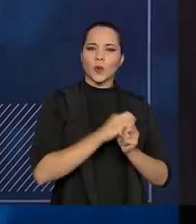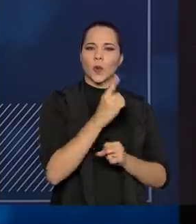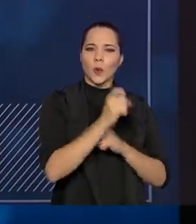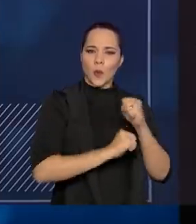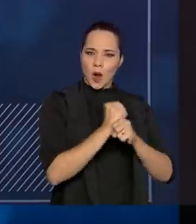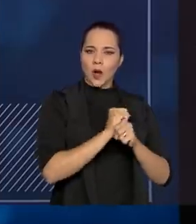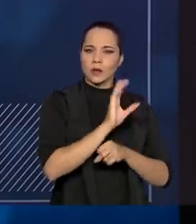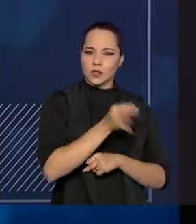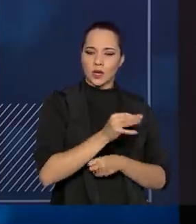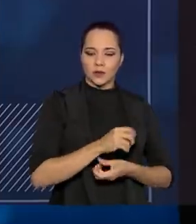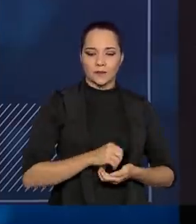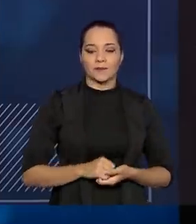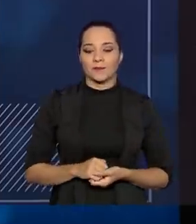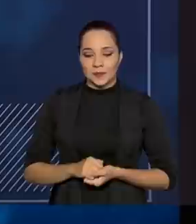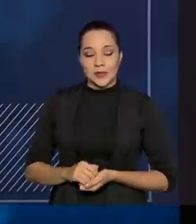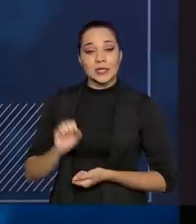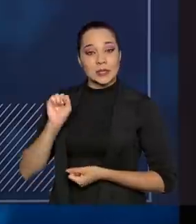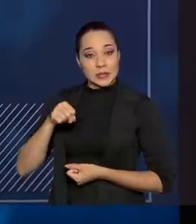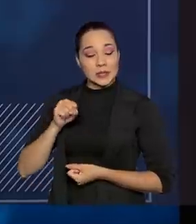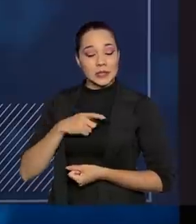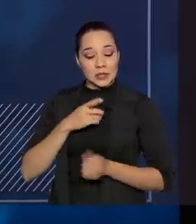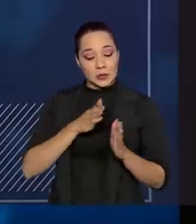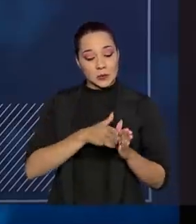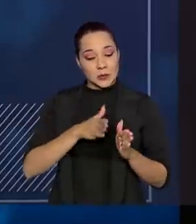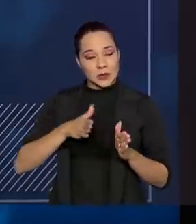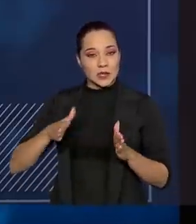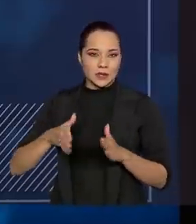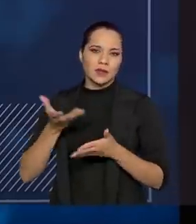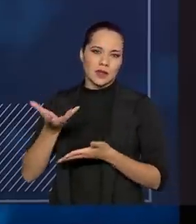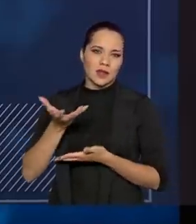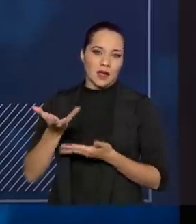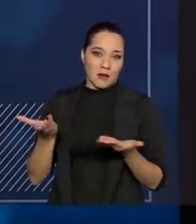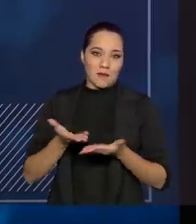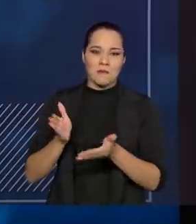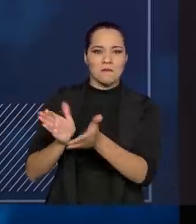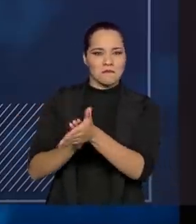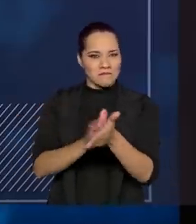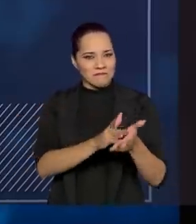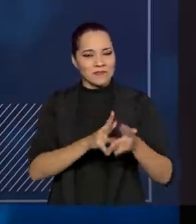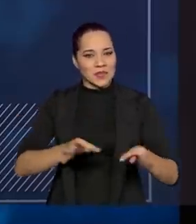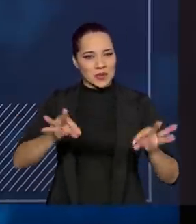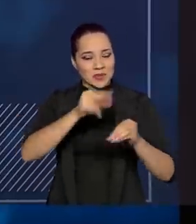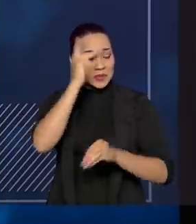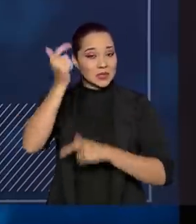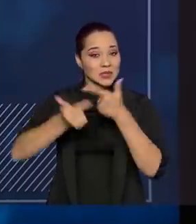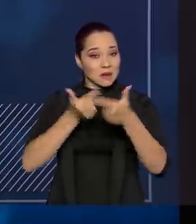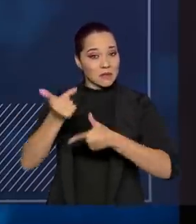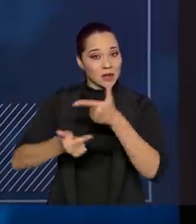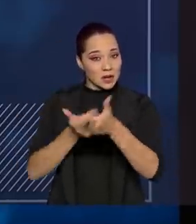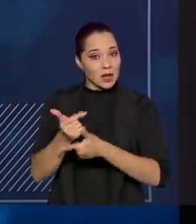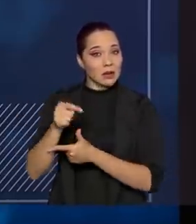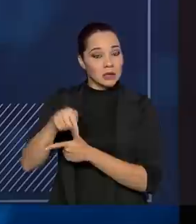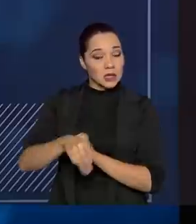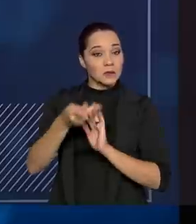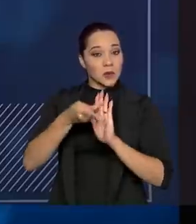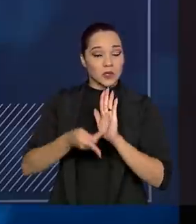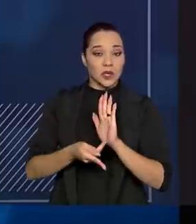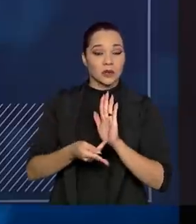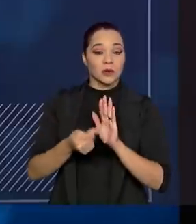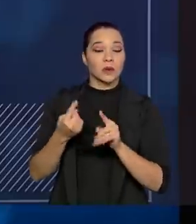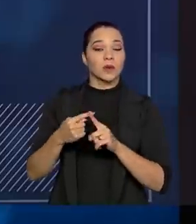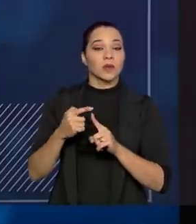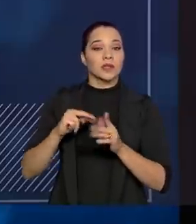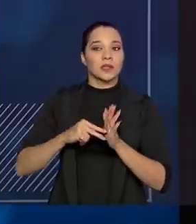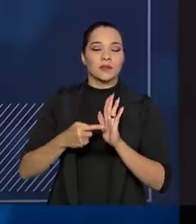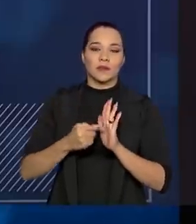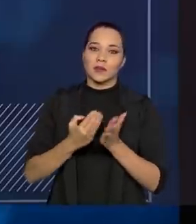nesse processo. Inclusive, queria, né, parabenizar todos os envolvidos, porque para nós isso é mais um sinal